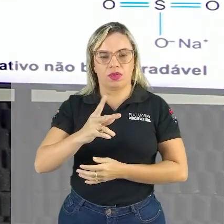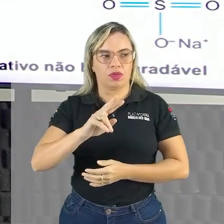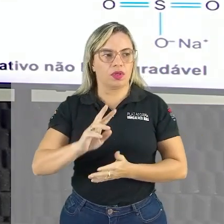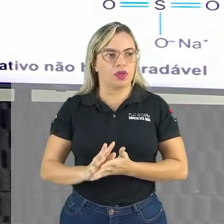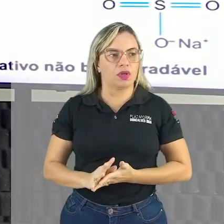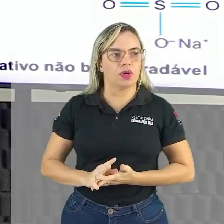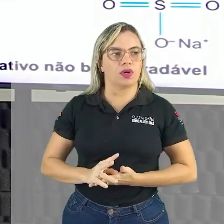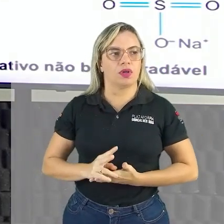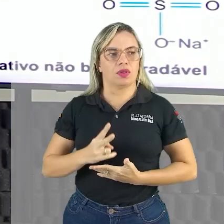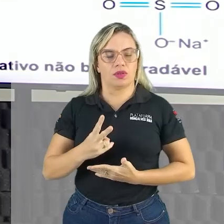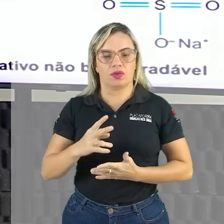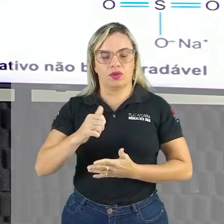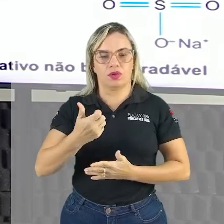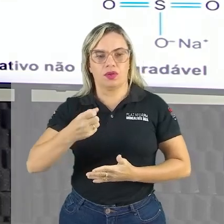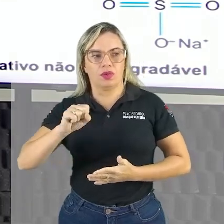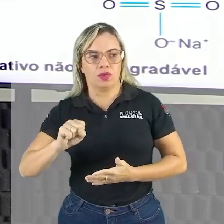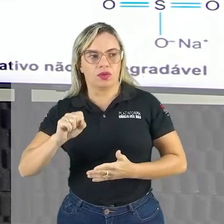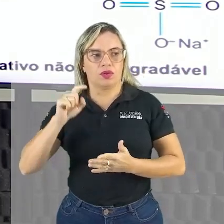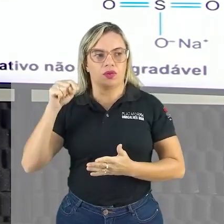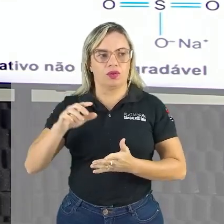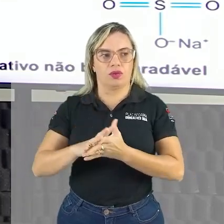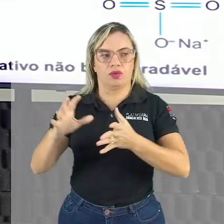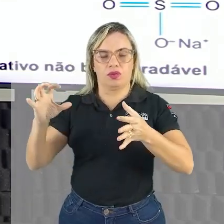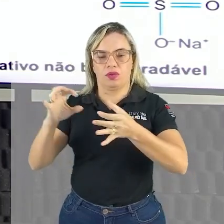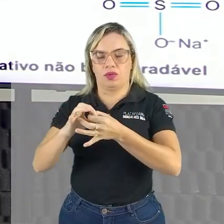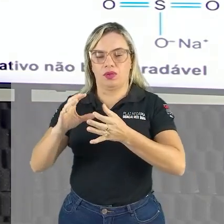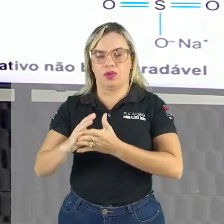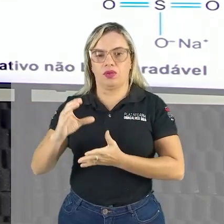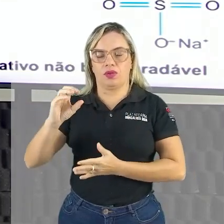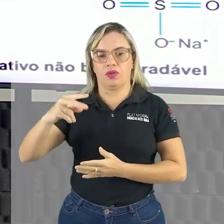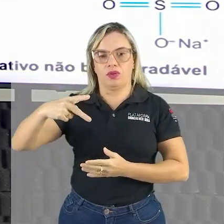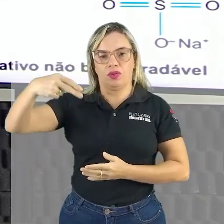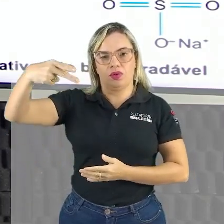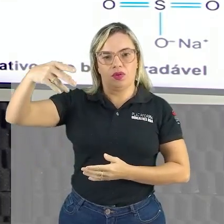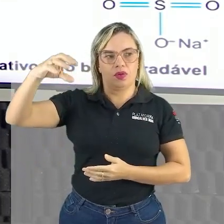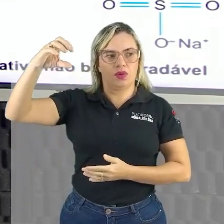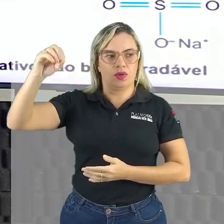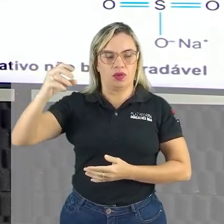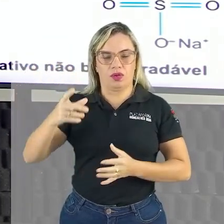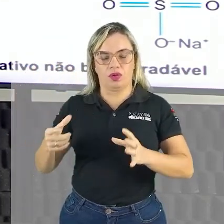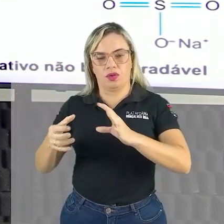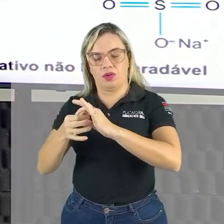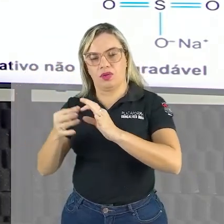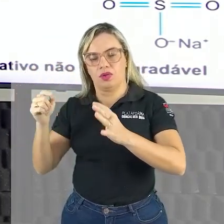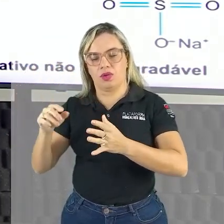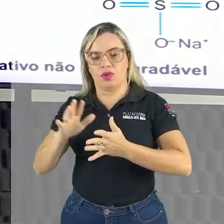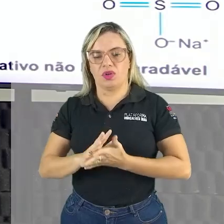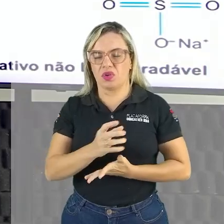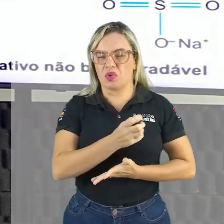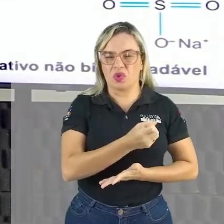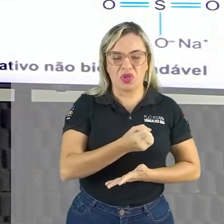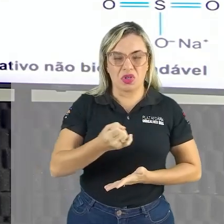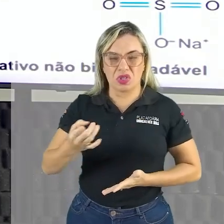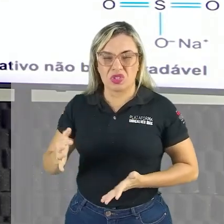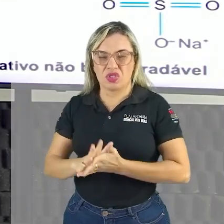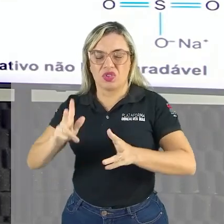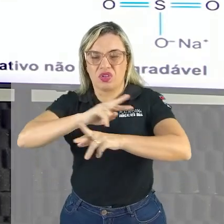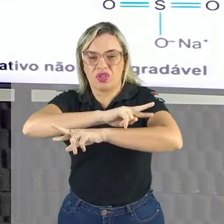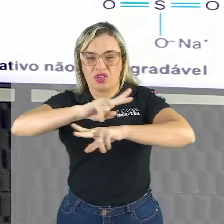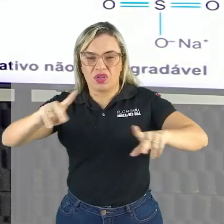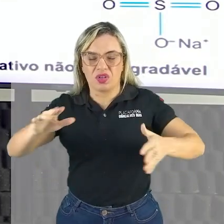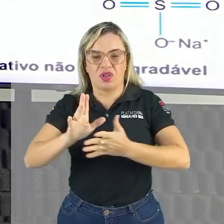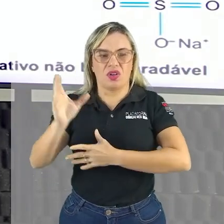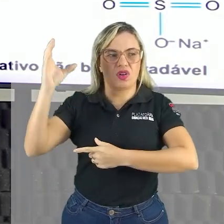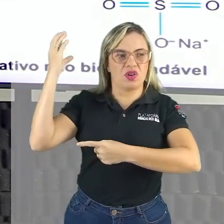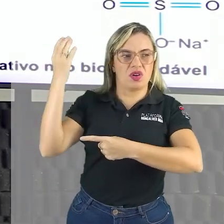sais de ácidos graxos, são ácidos orgânicos com uma quantidade muito grande de carbono. Então aqui você tem um sal orgânico, bem que